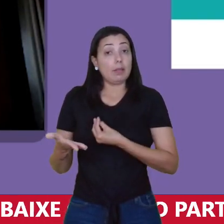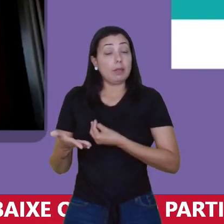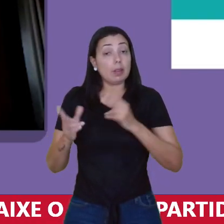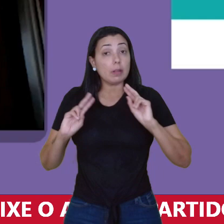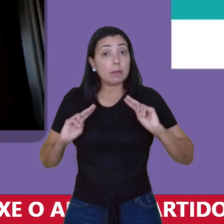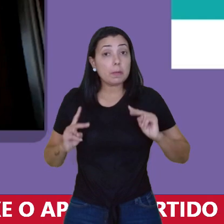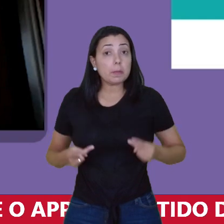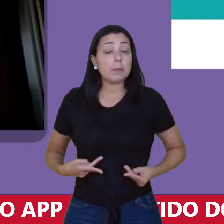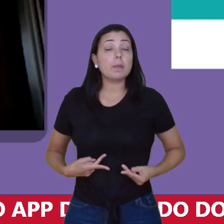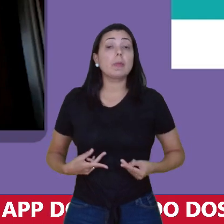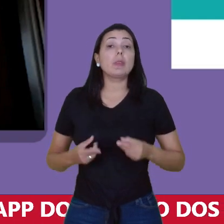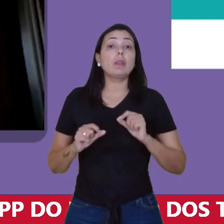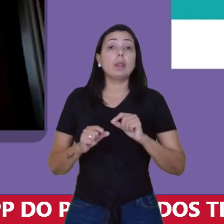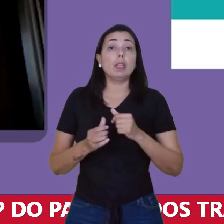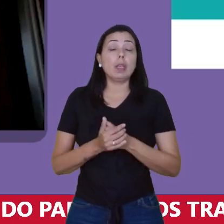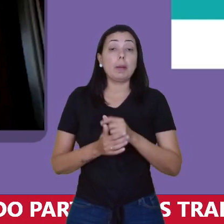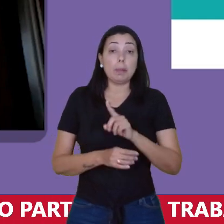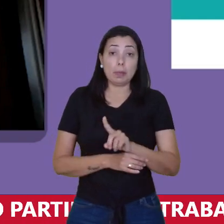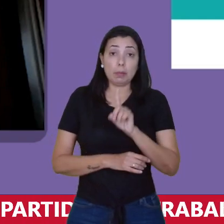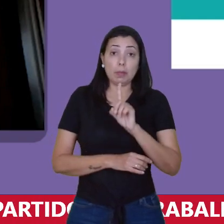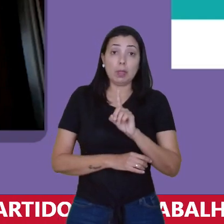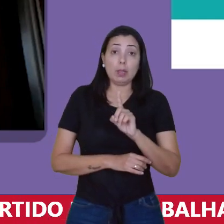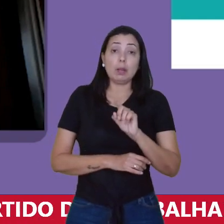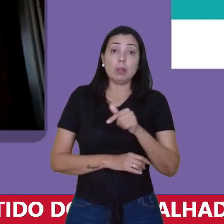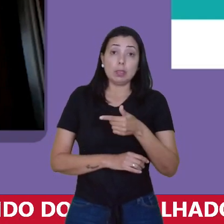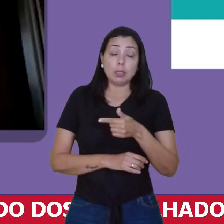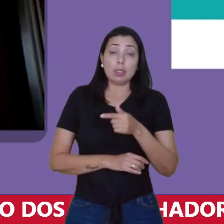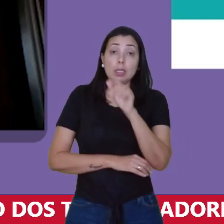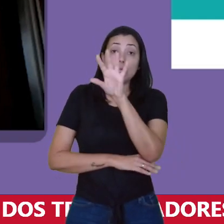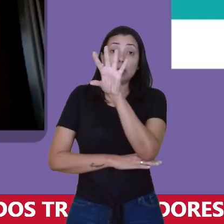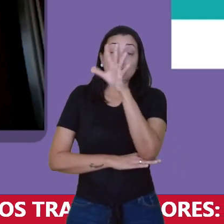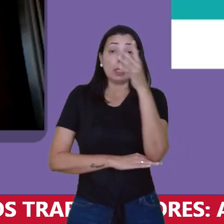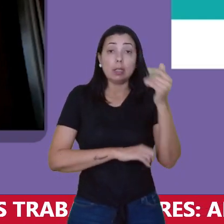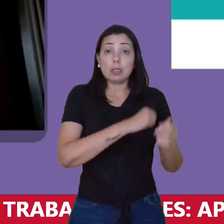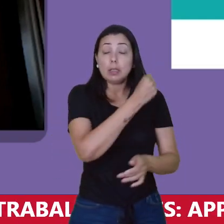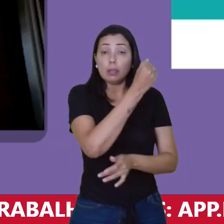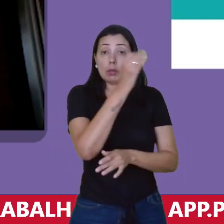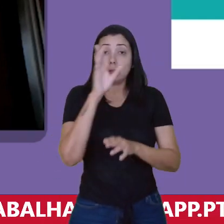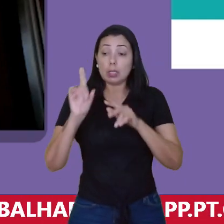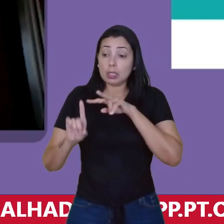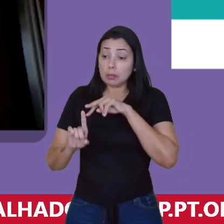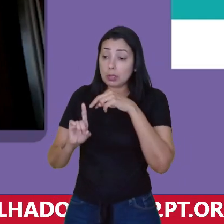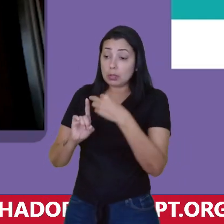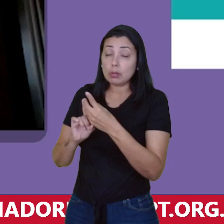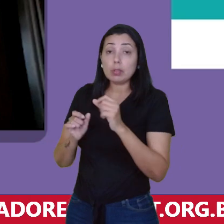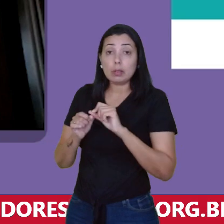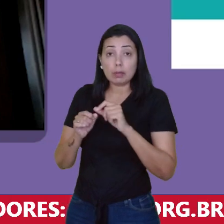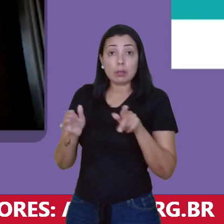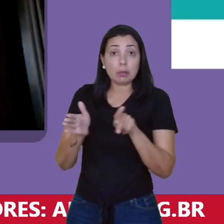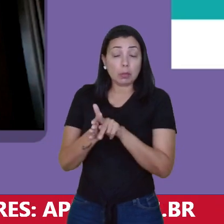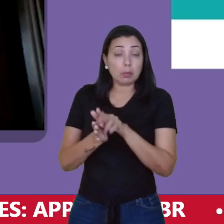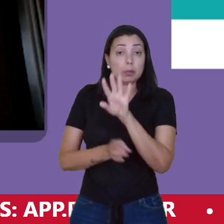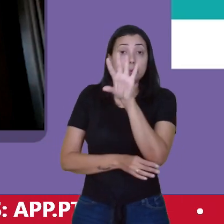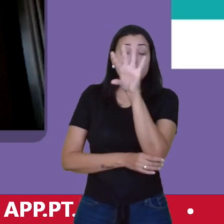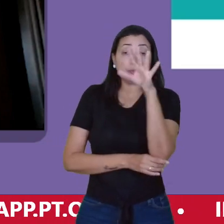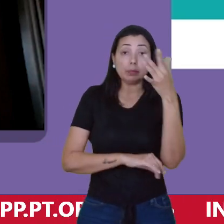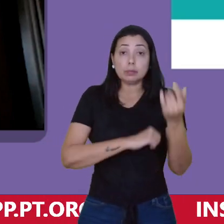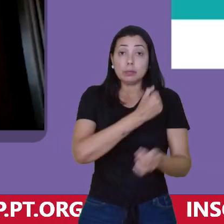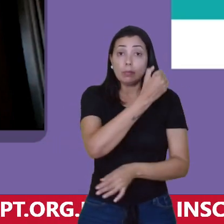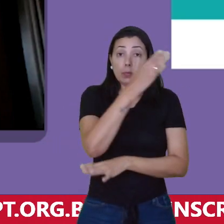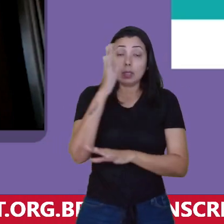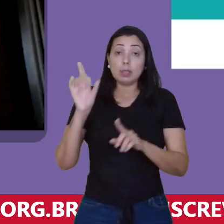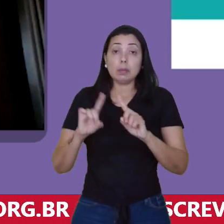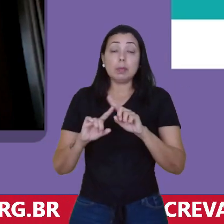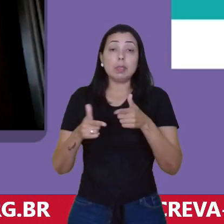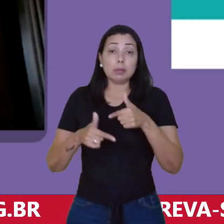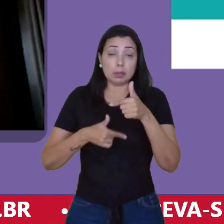humana se sustenta, primeiro, partindo da natureza, das mediações que a gente faz com a natureza, mas em grande